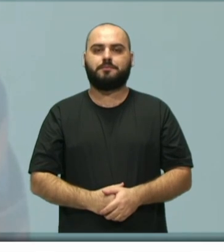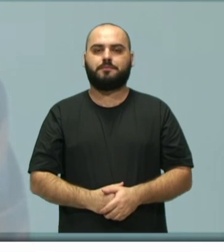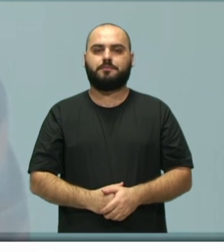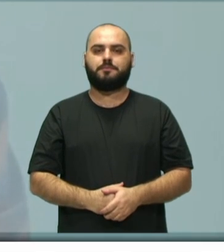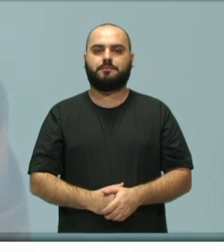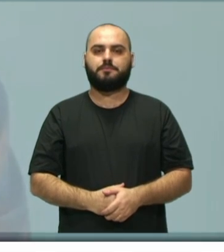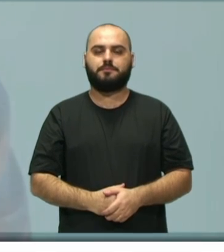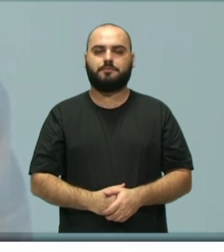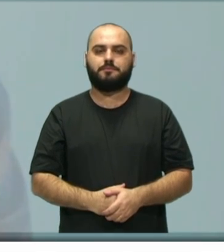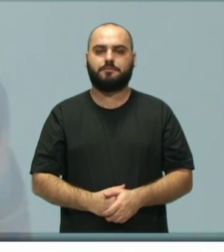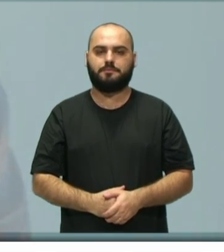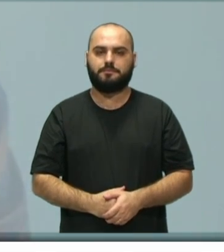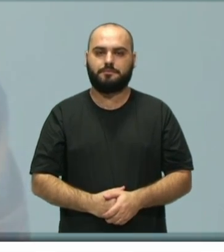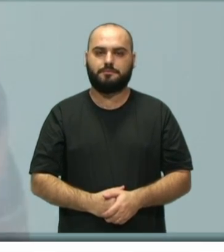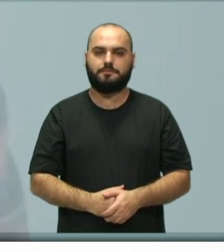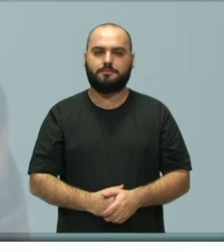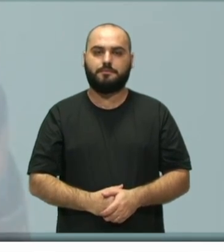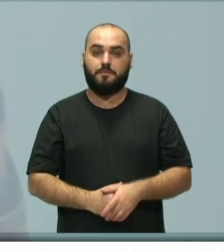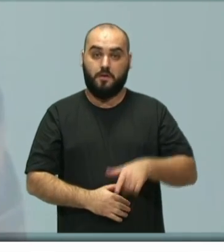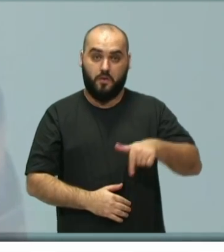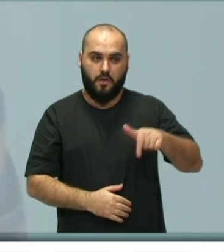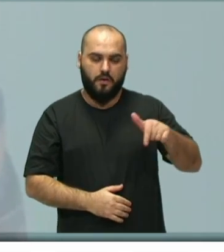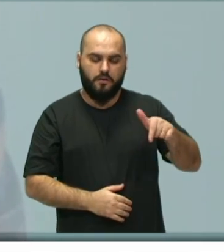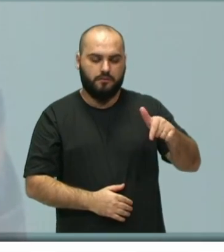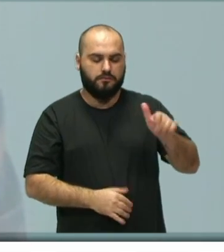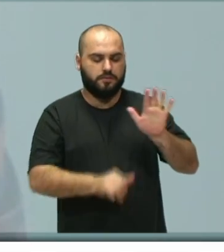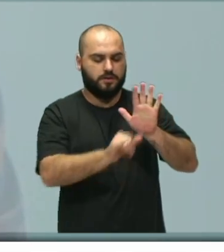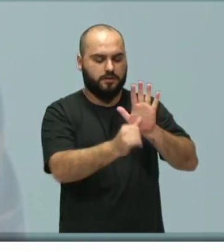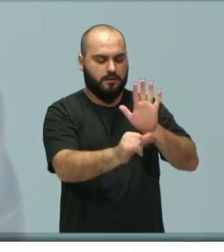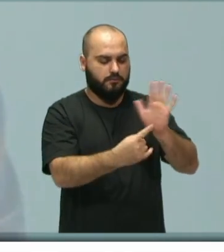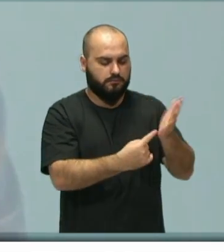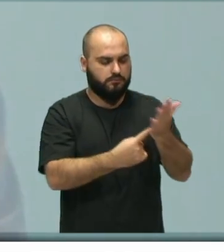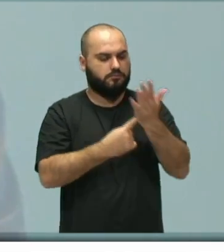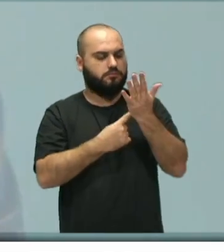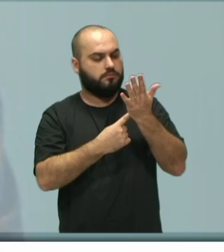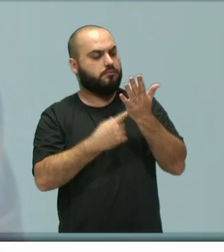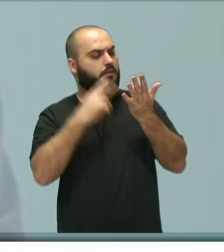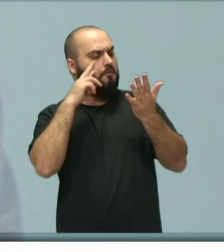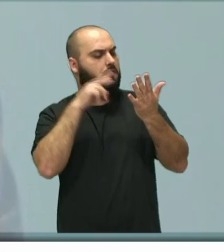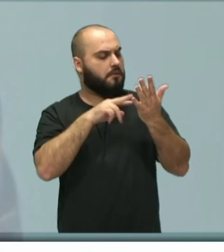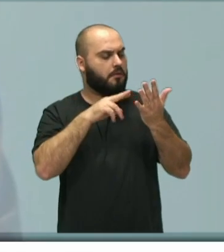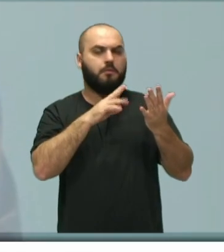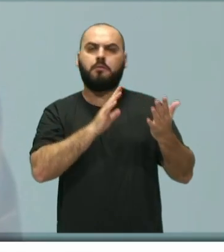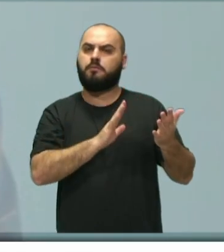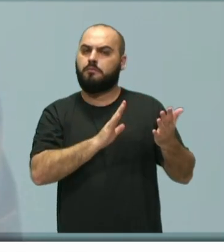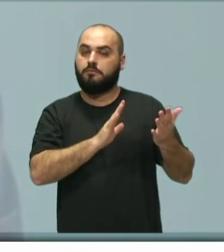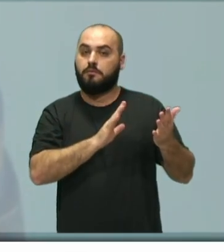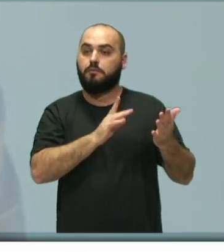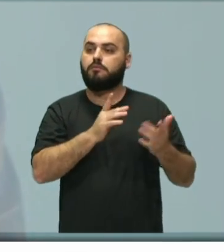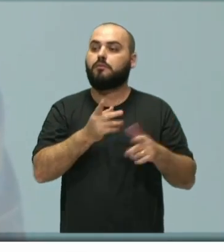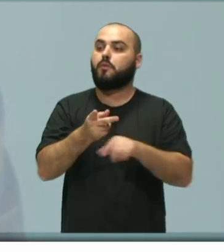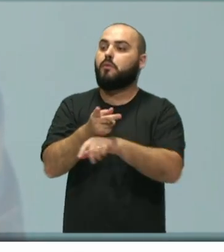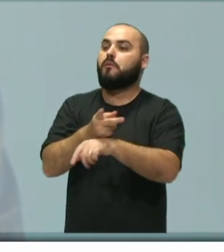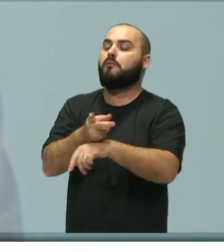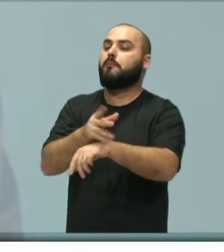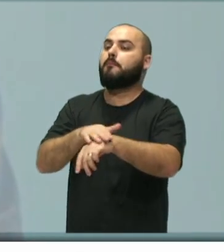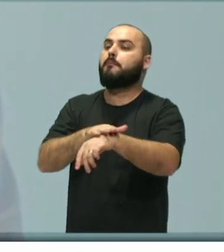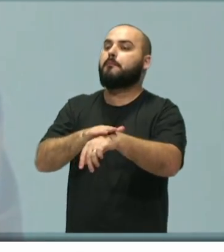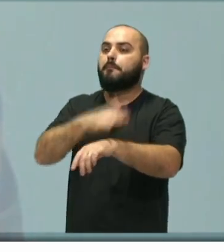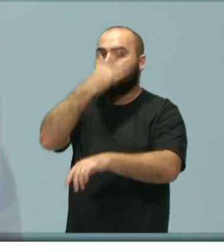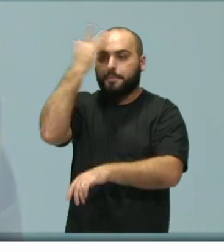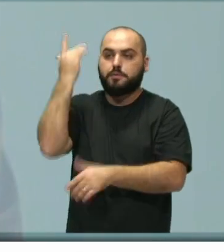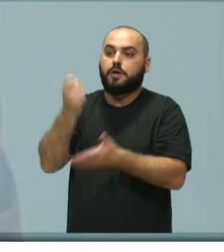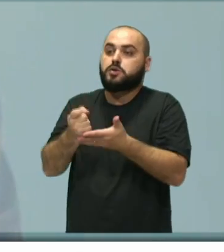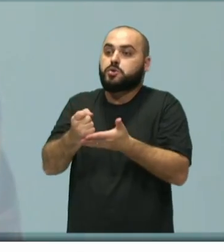Ao saber, né, desse edital, fui procurar alguém que me ajudasse na produção. São tantos